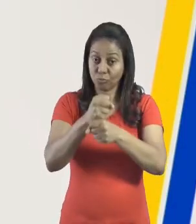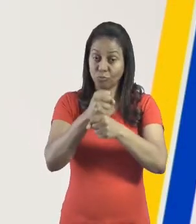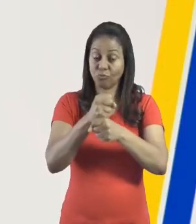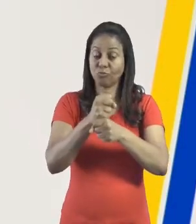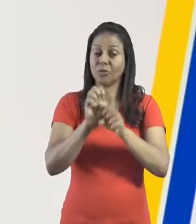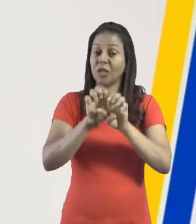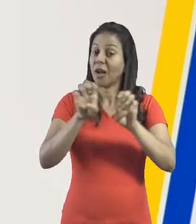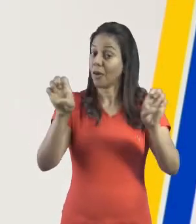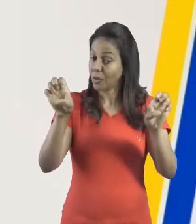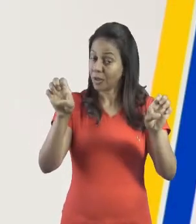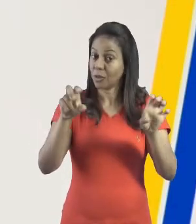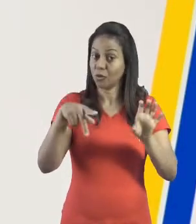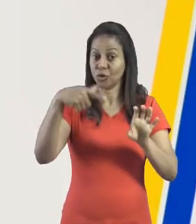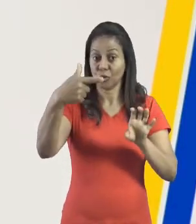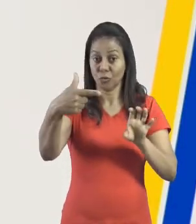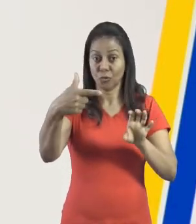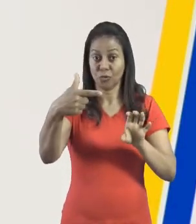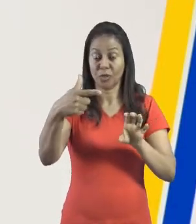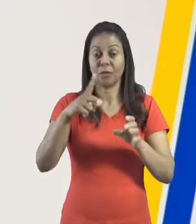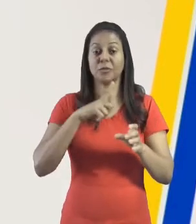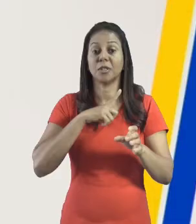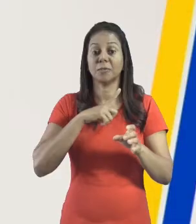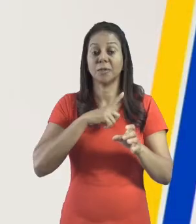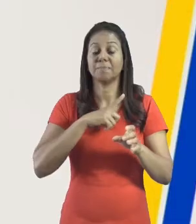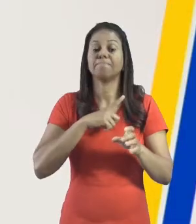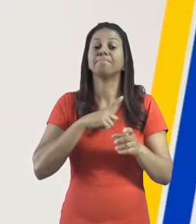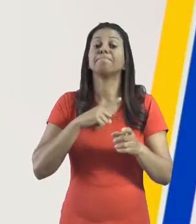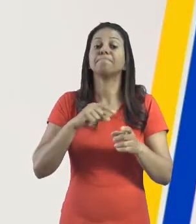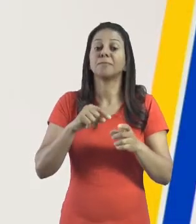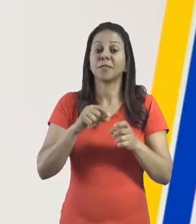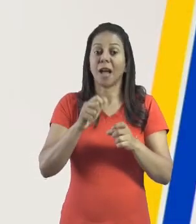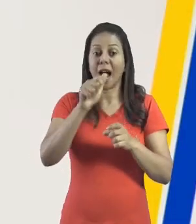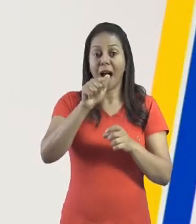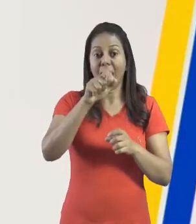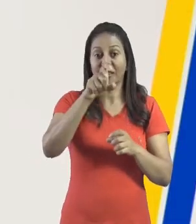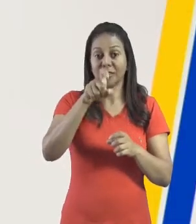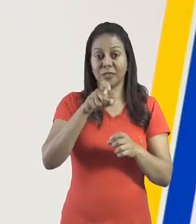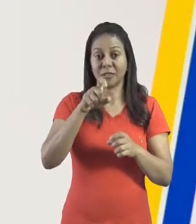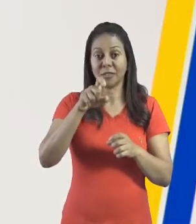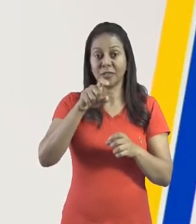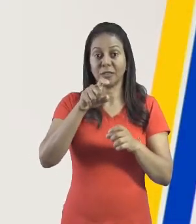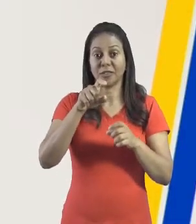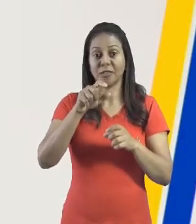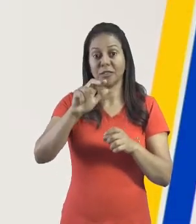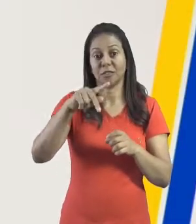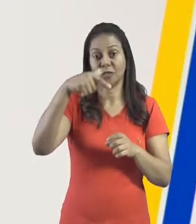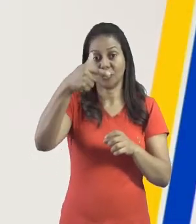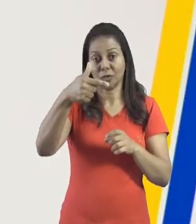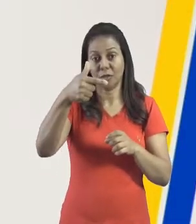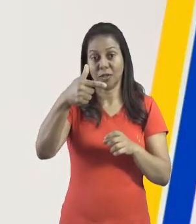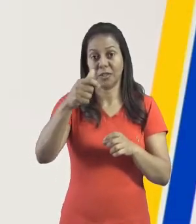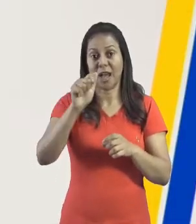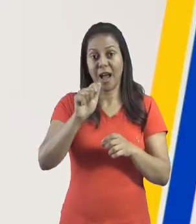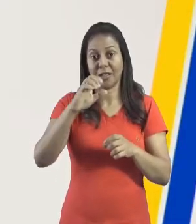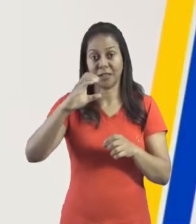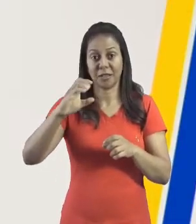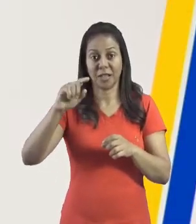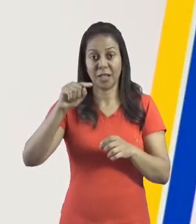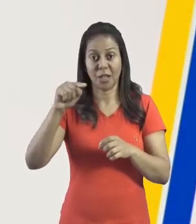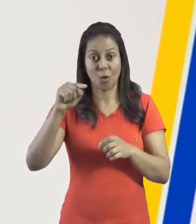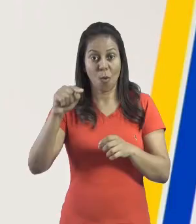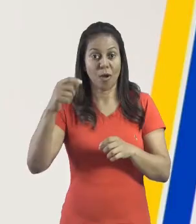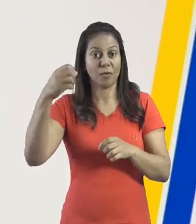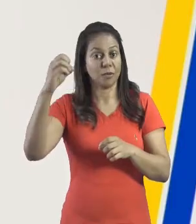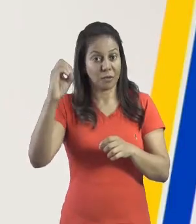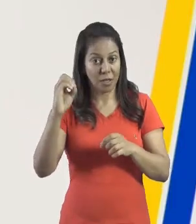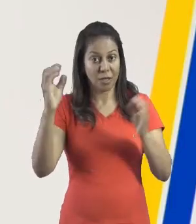do segundo grau do tipo ax² mais c igual a zero, ok? E